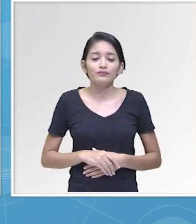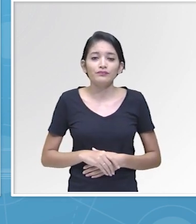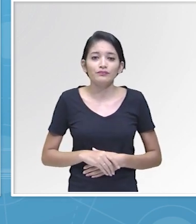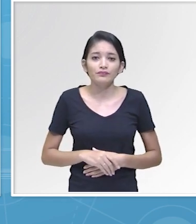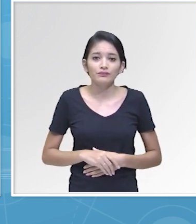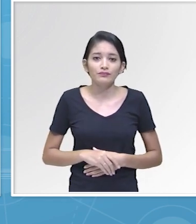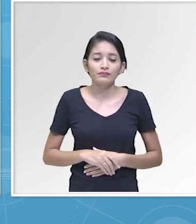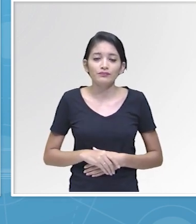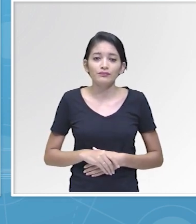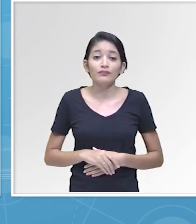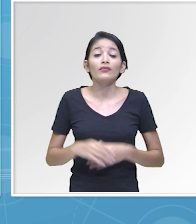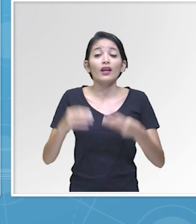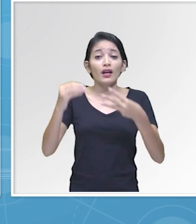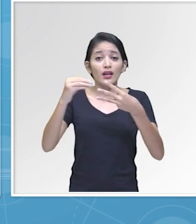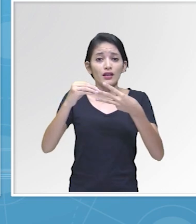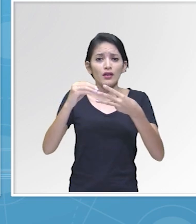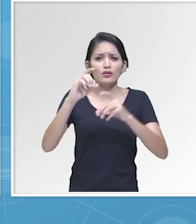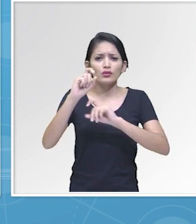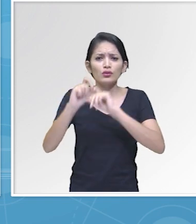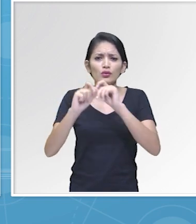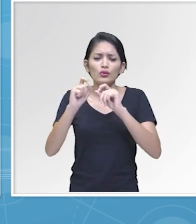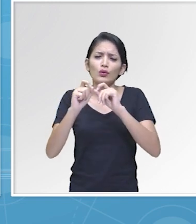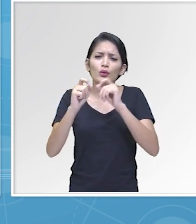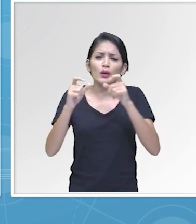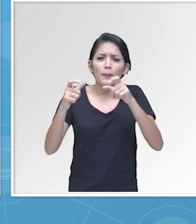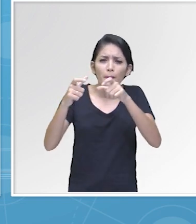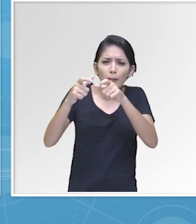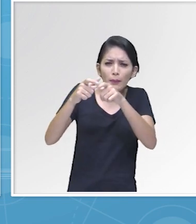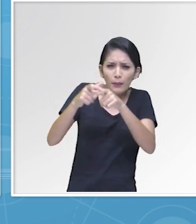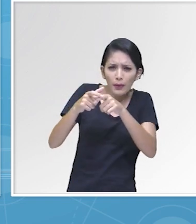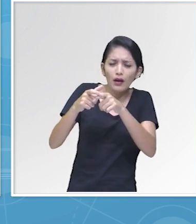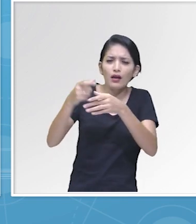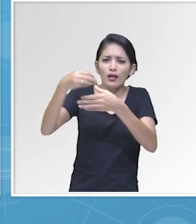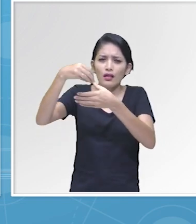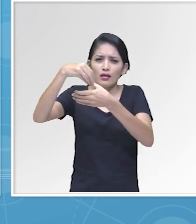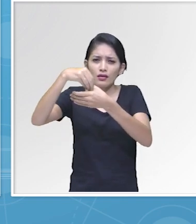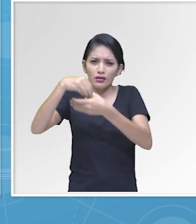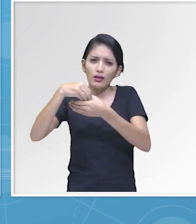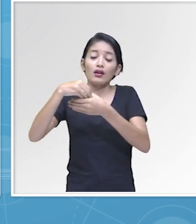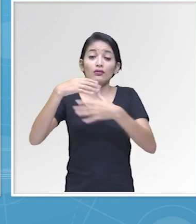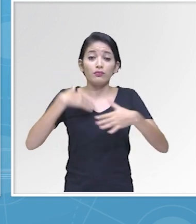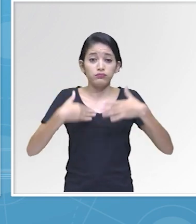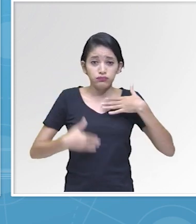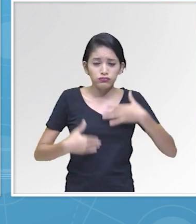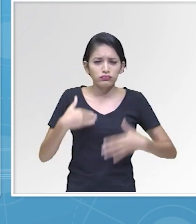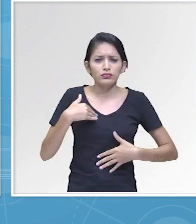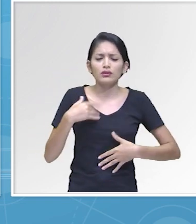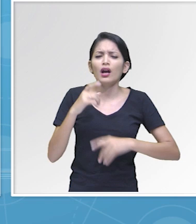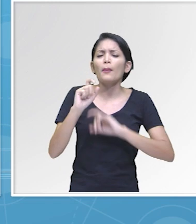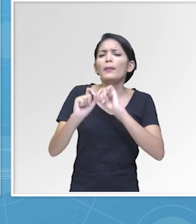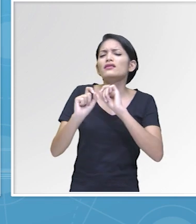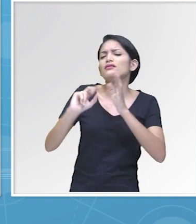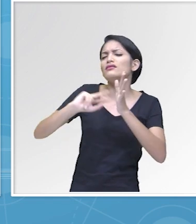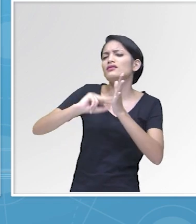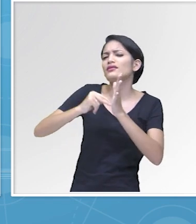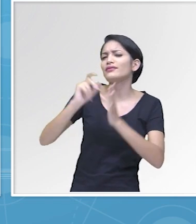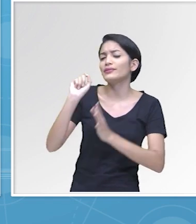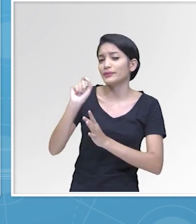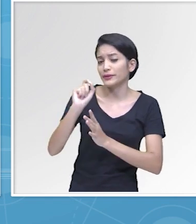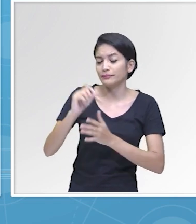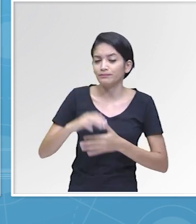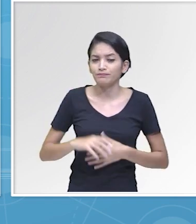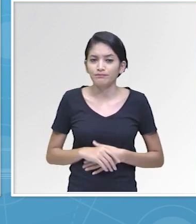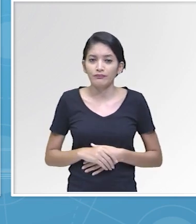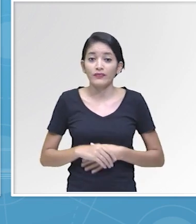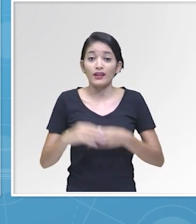A célula é a menor parte estrutural e funcional de um organismo. O que isso quer dizer, professora? A